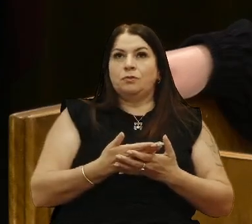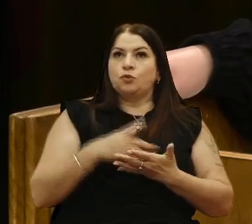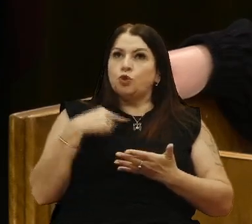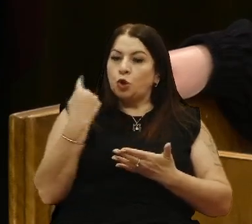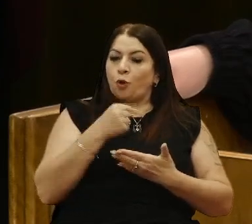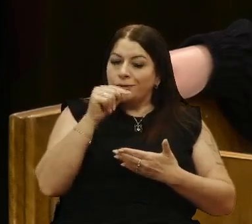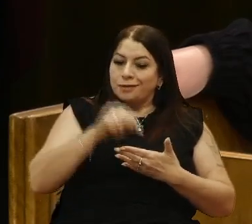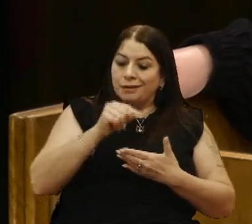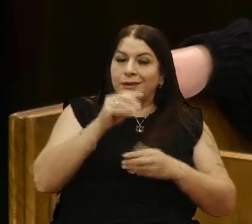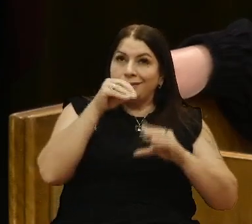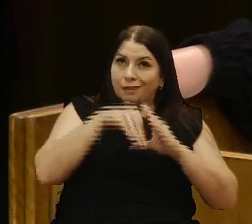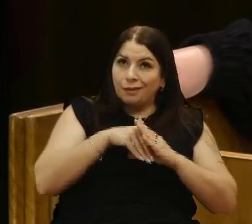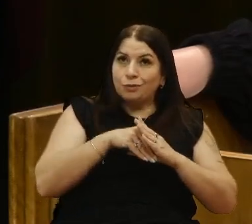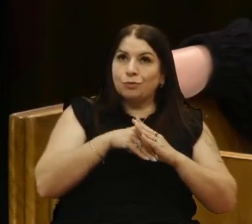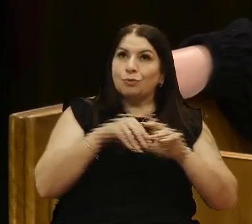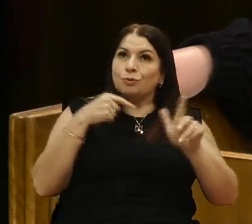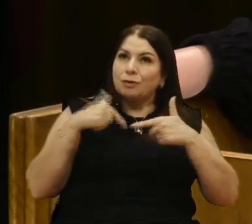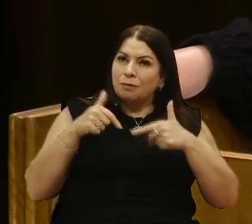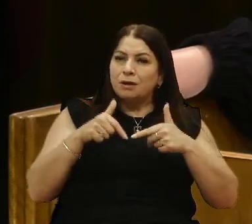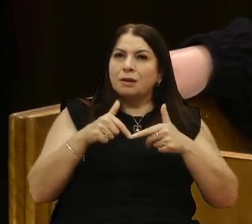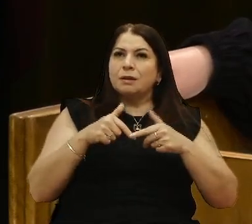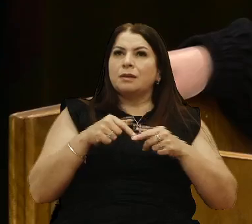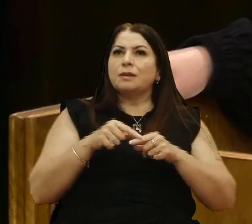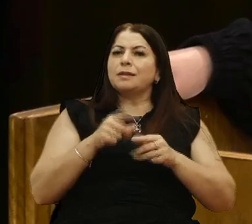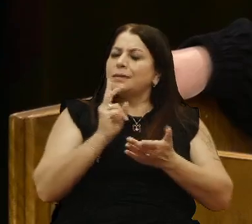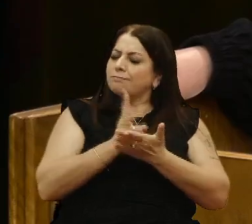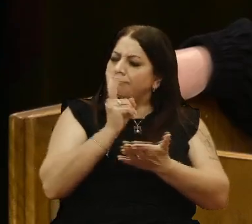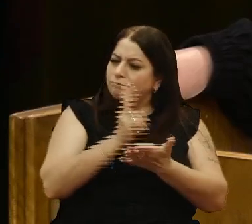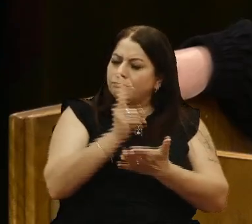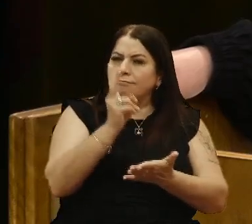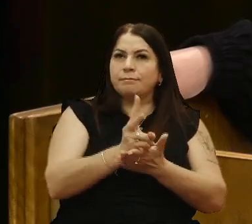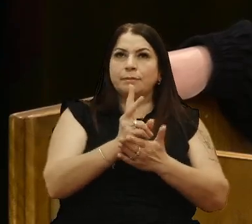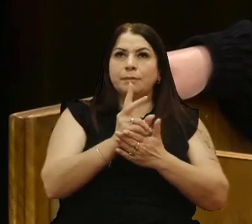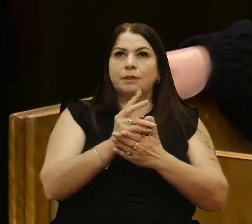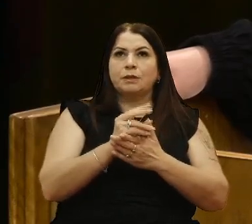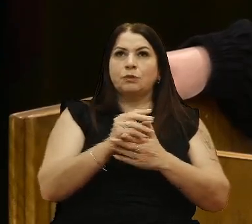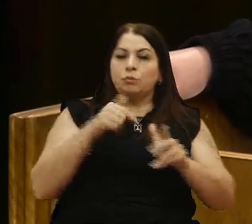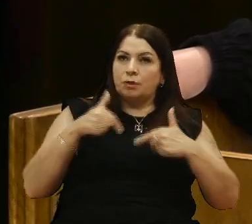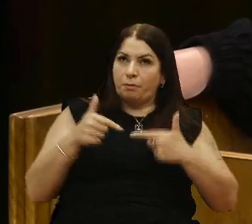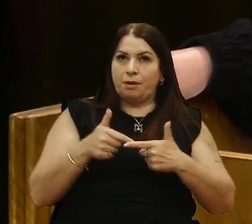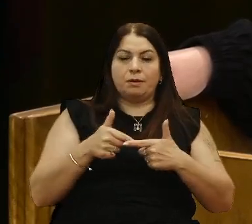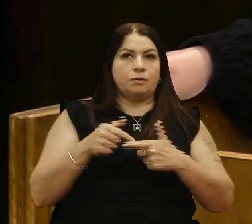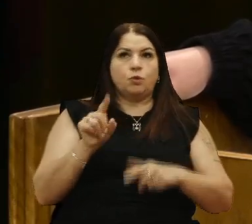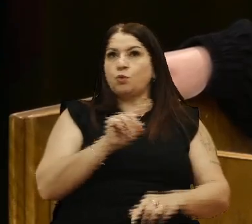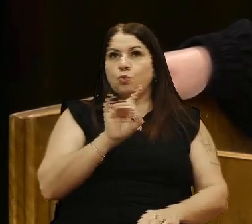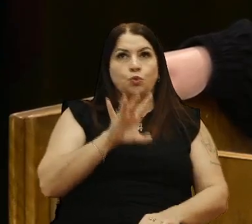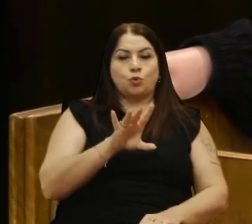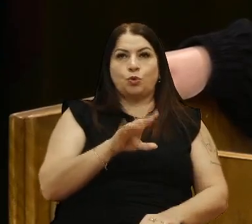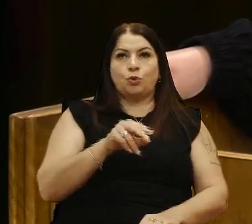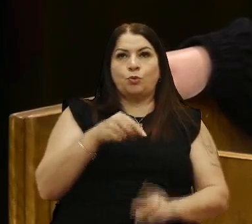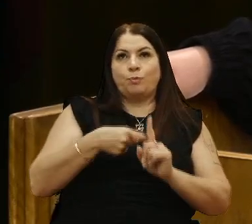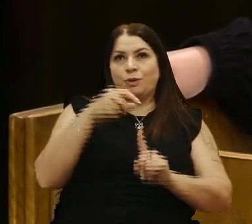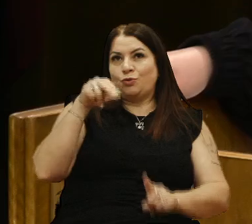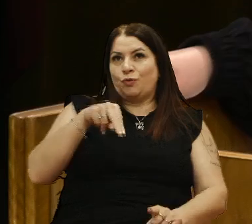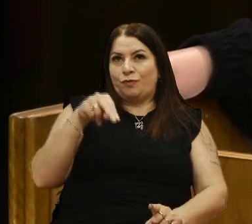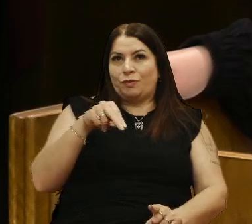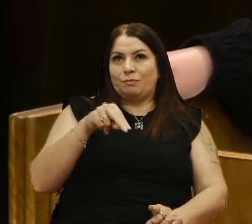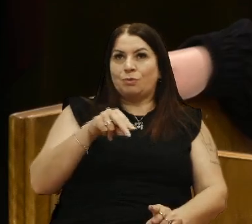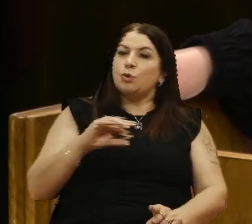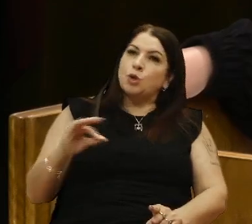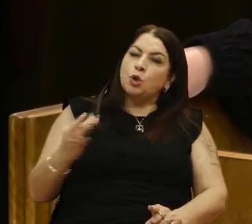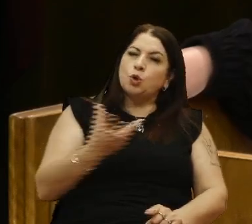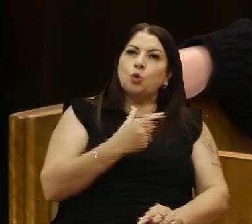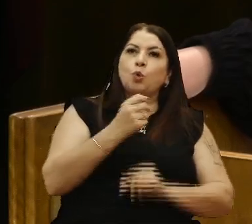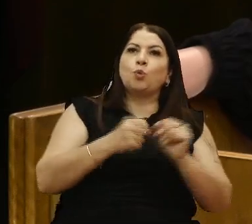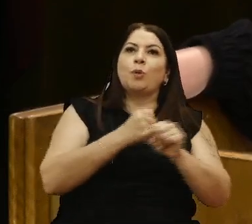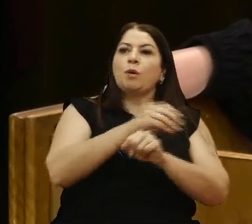nós aqui dentro trabalharmos constantemente na nossa atuação, não só em novembro, mas em todo o